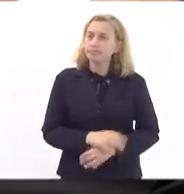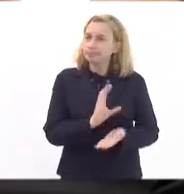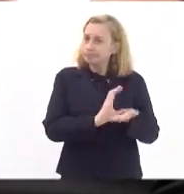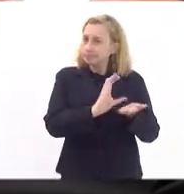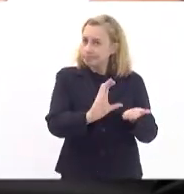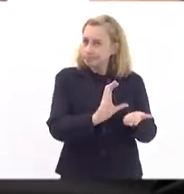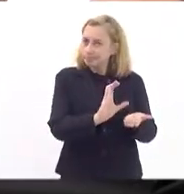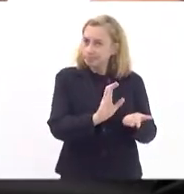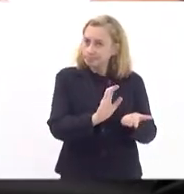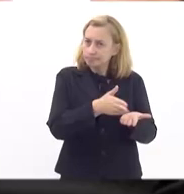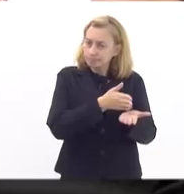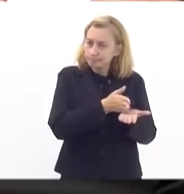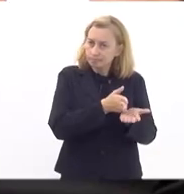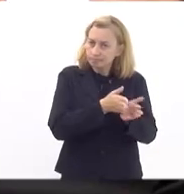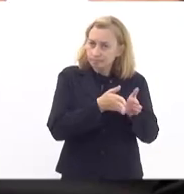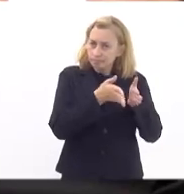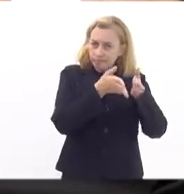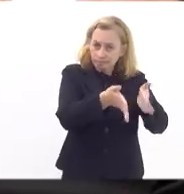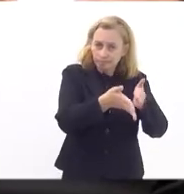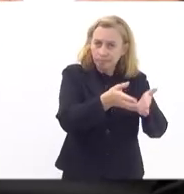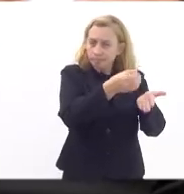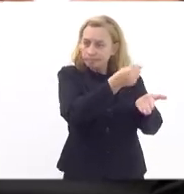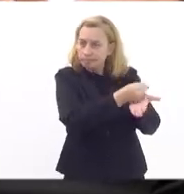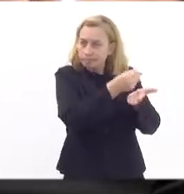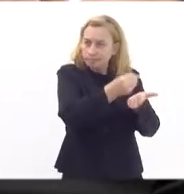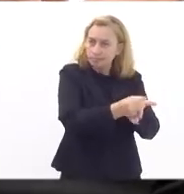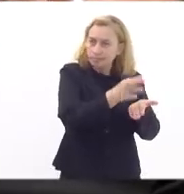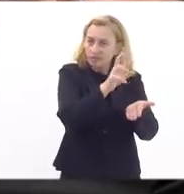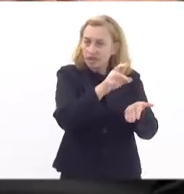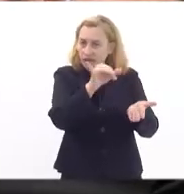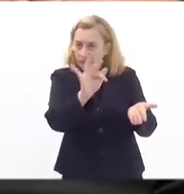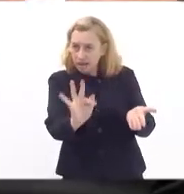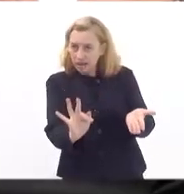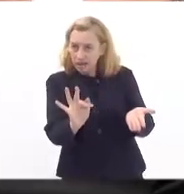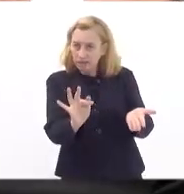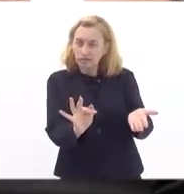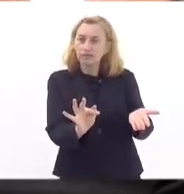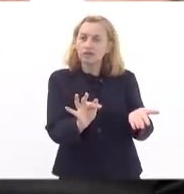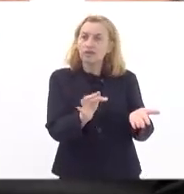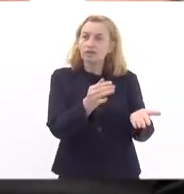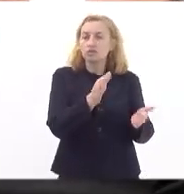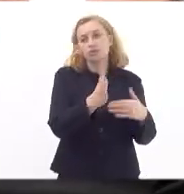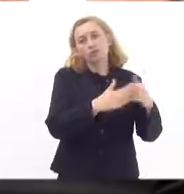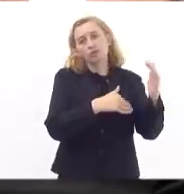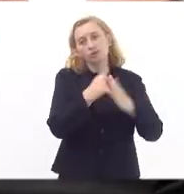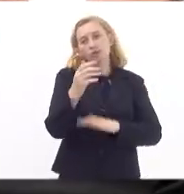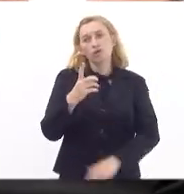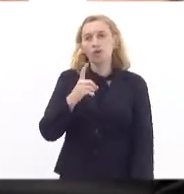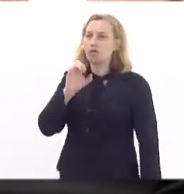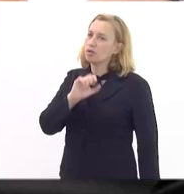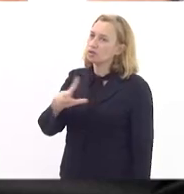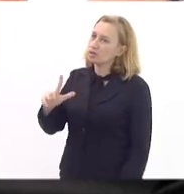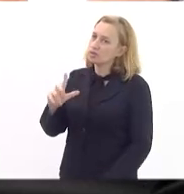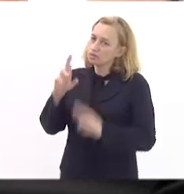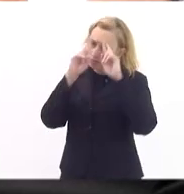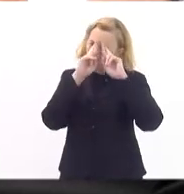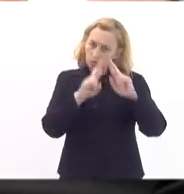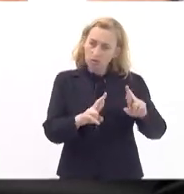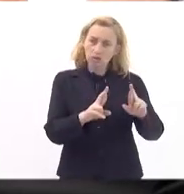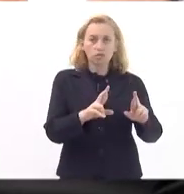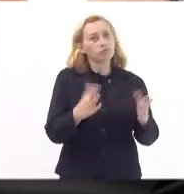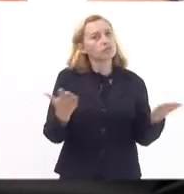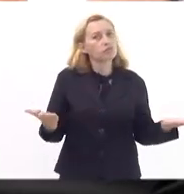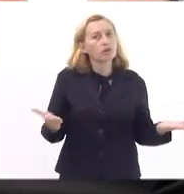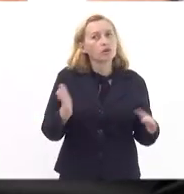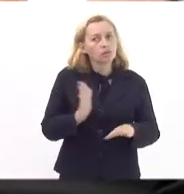orçamento destinado a contratação por ras dos profissionais porque Coronel com todo respeito com a Manuel louraço